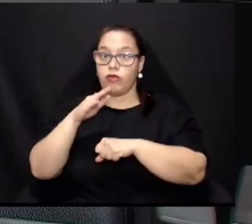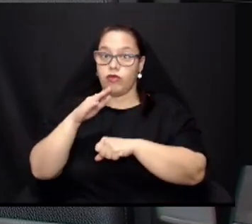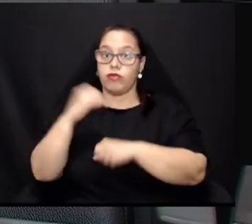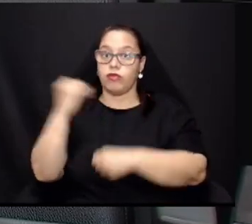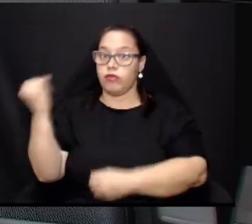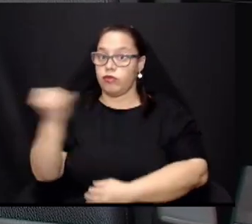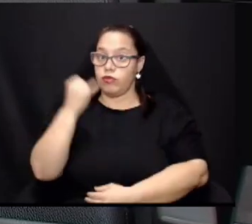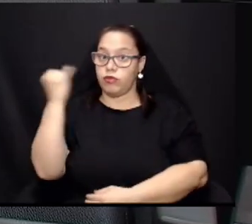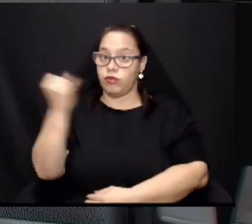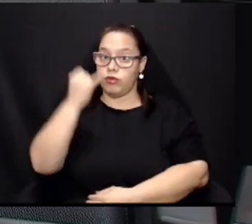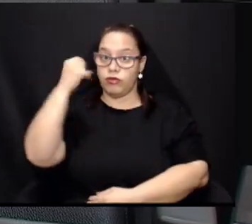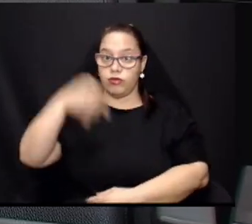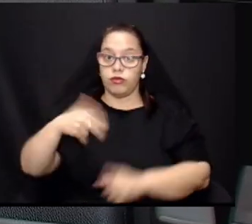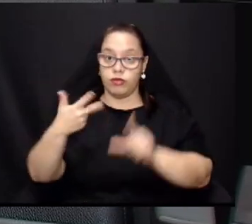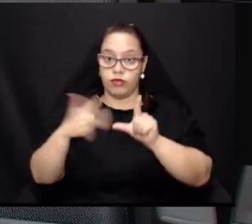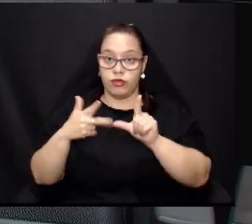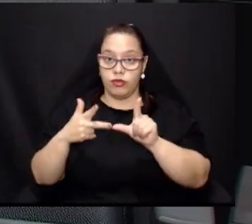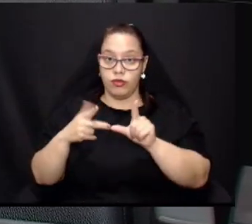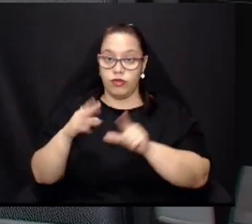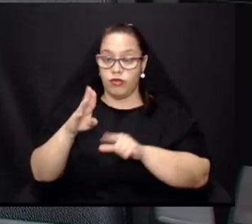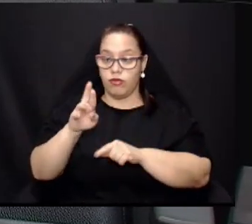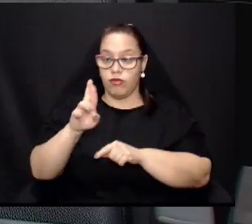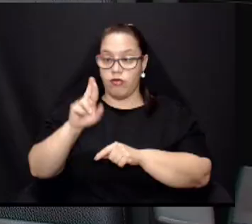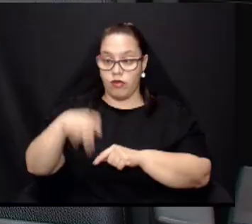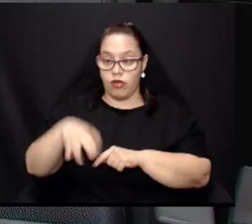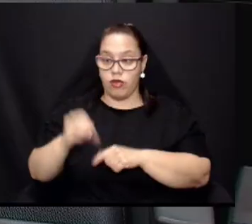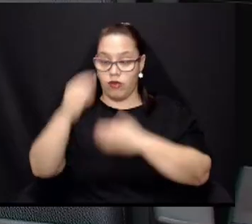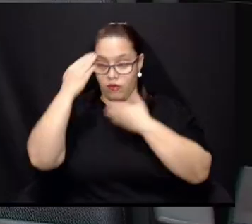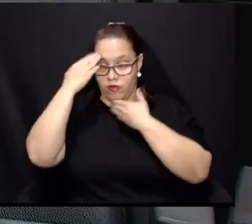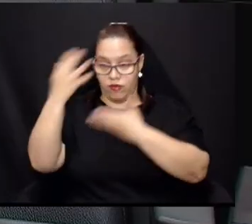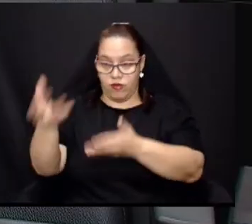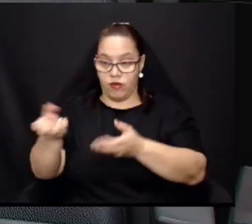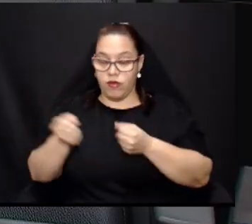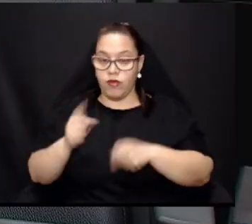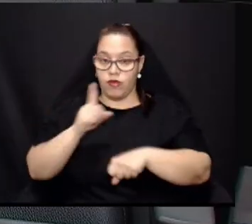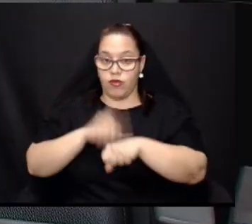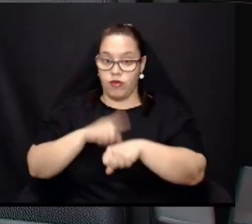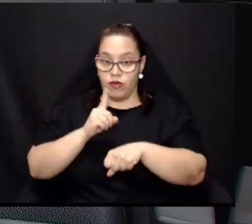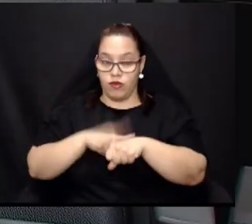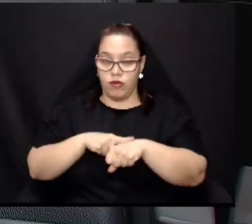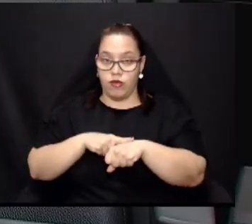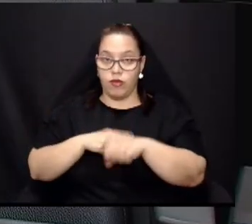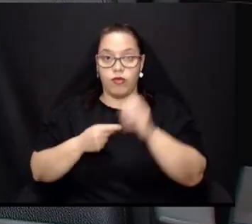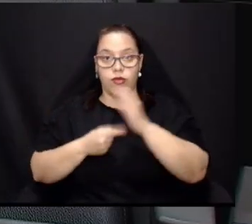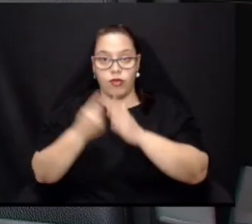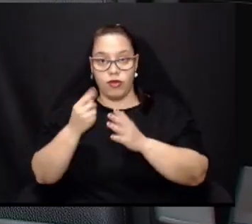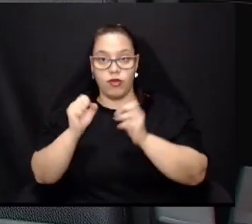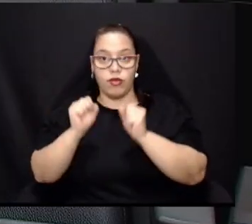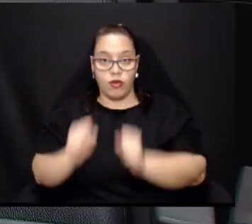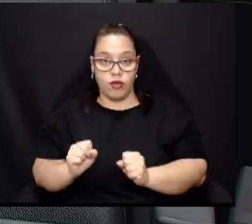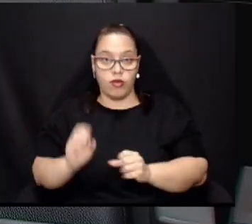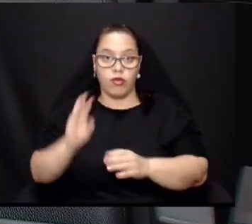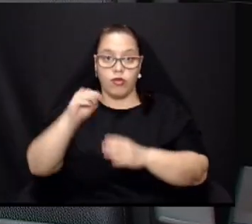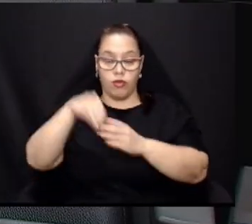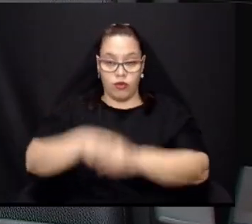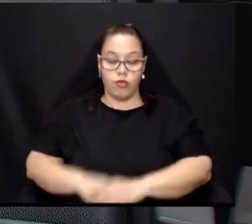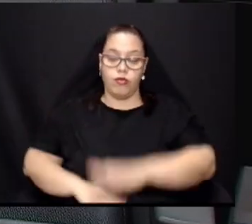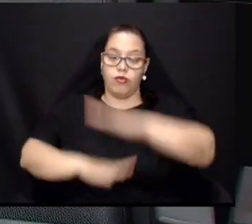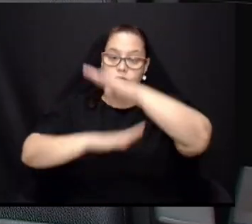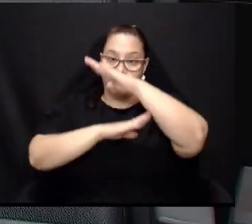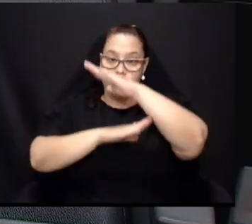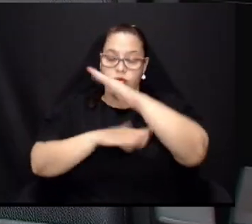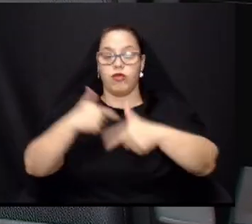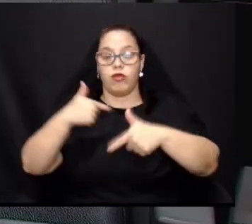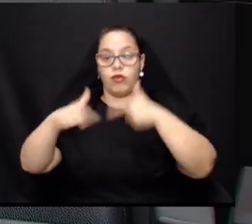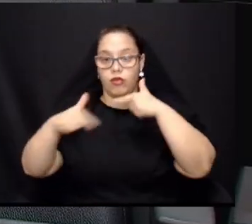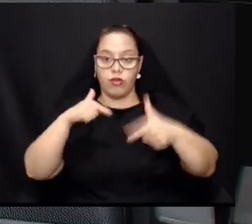do Legislativo. Bruno, muito obrigado pela sua disponibilidade, primeiro de vir aqui no Por Dentro da Câmara, contar um pouco mais sobre o seu trabalho e sobre